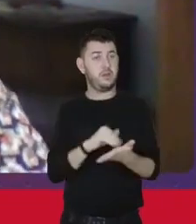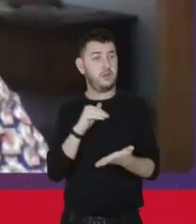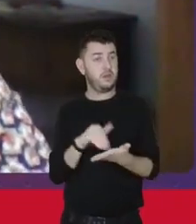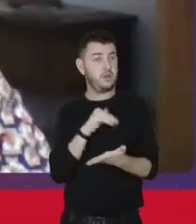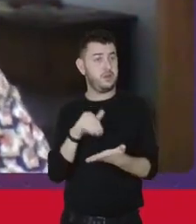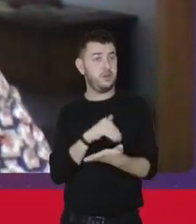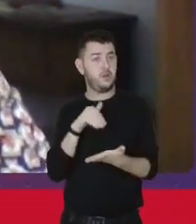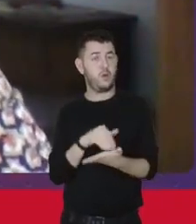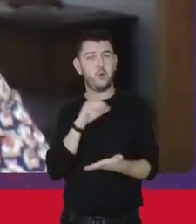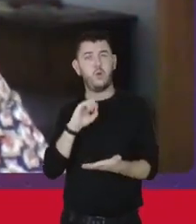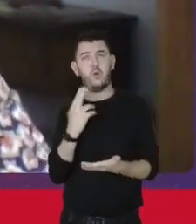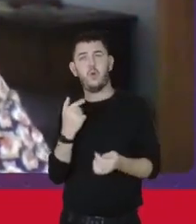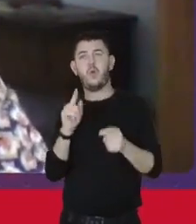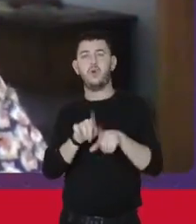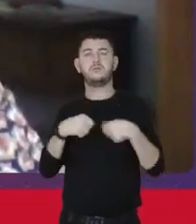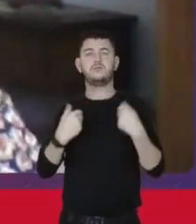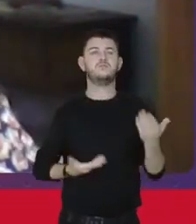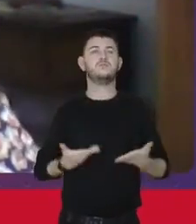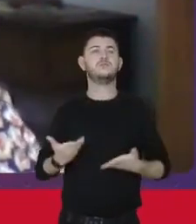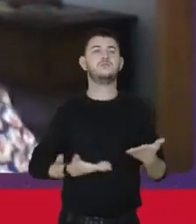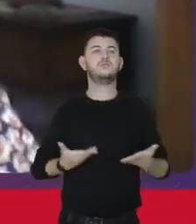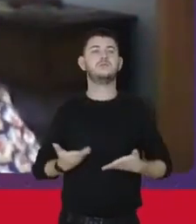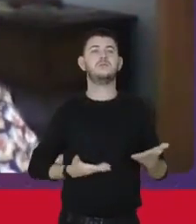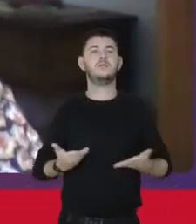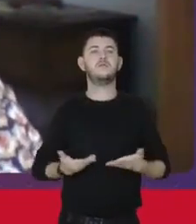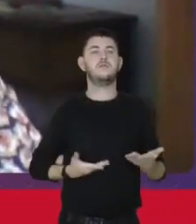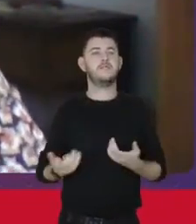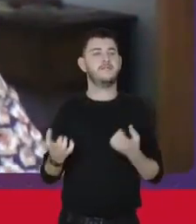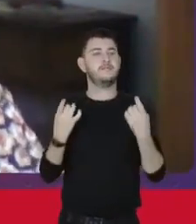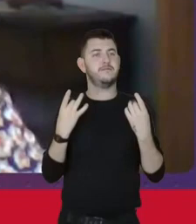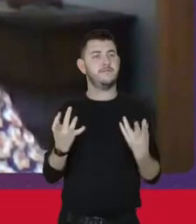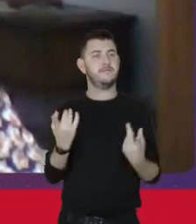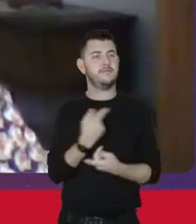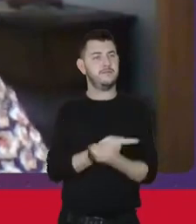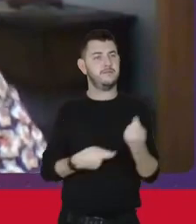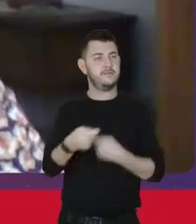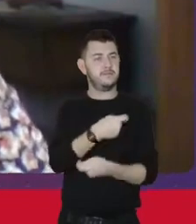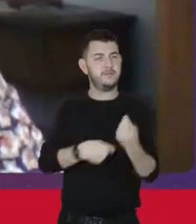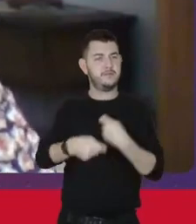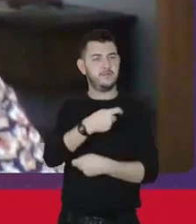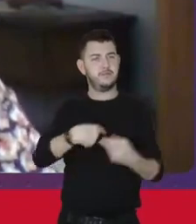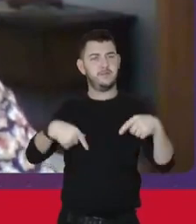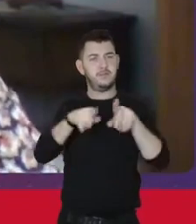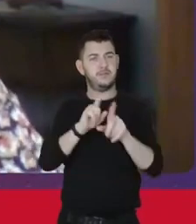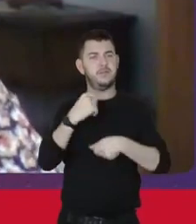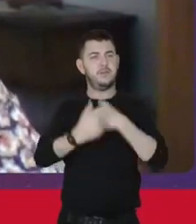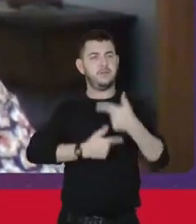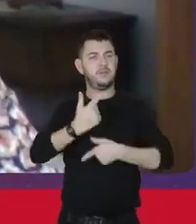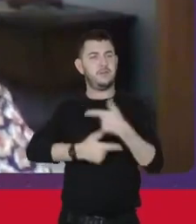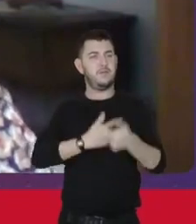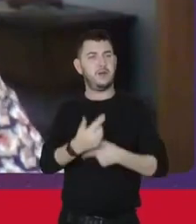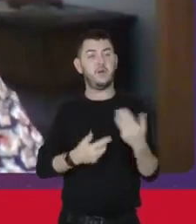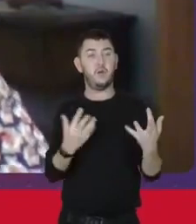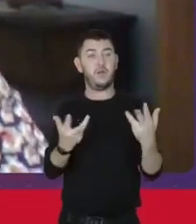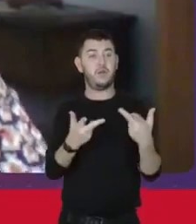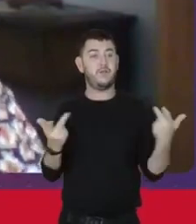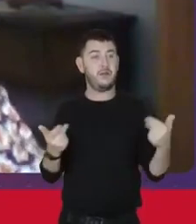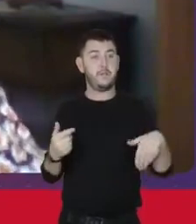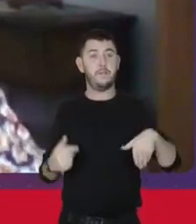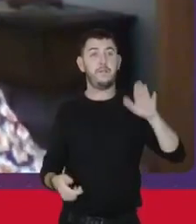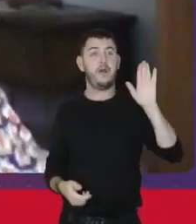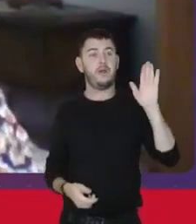escritórios, aos serviços, por exemplo, no comércio, aos trabalhos um pouco mais qualificados,